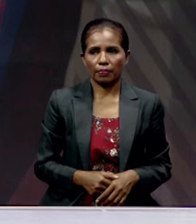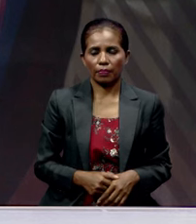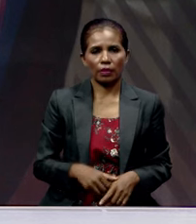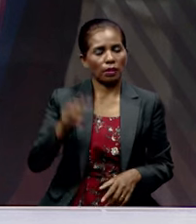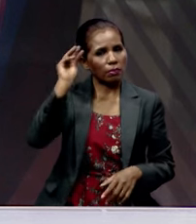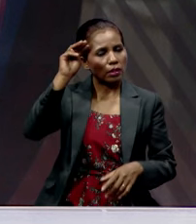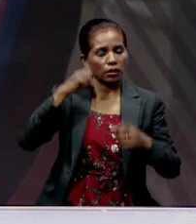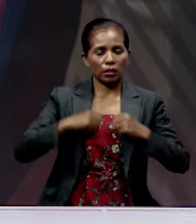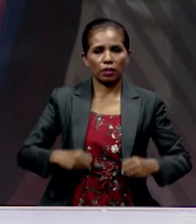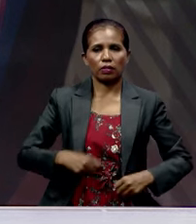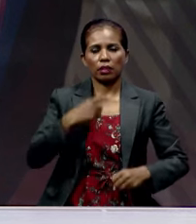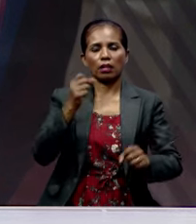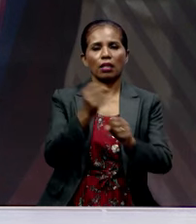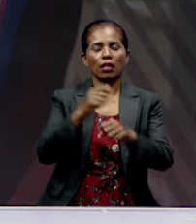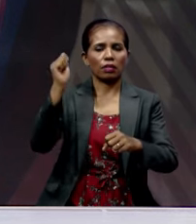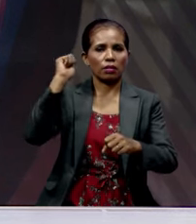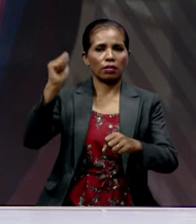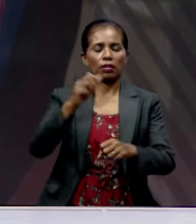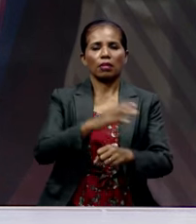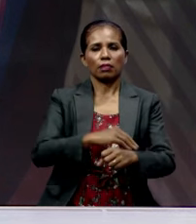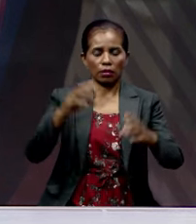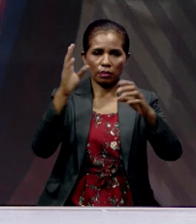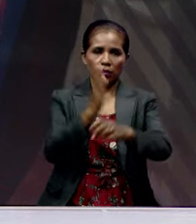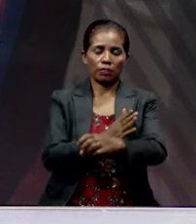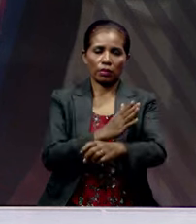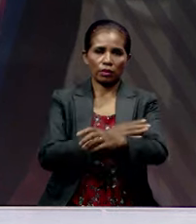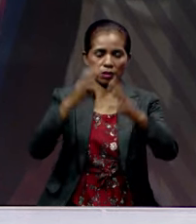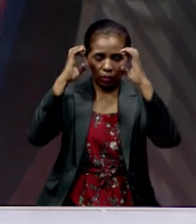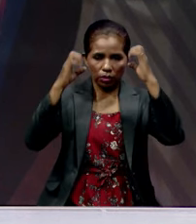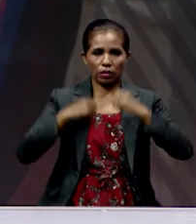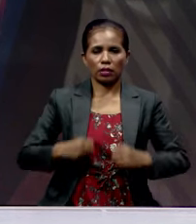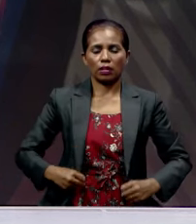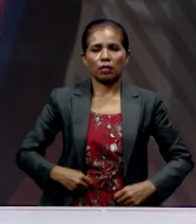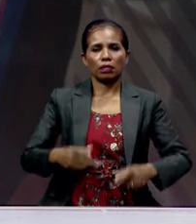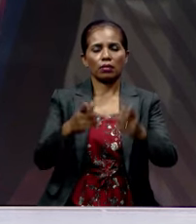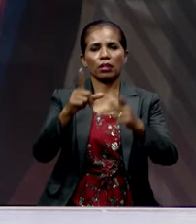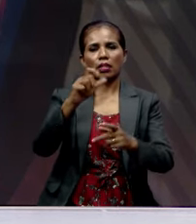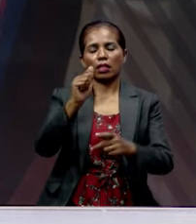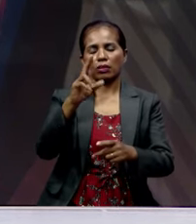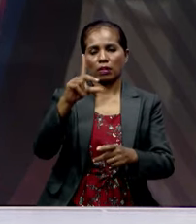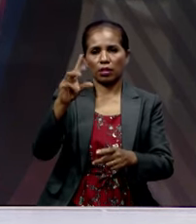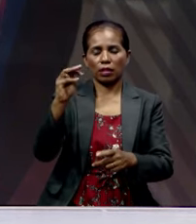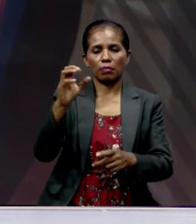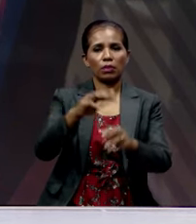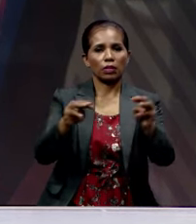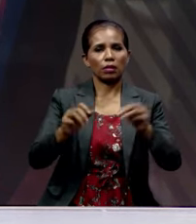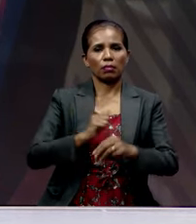Ministério da Saúde realiza a campanha para promoção na educação de saúde para a comunidade e aposto laular ao município Eileu.